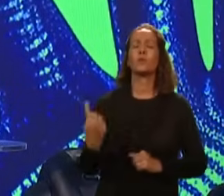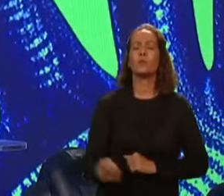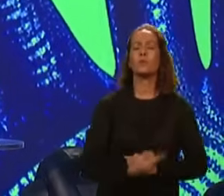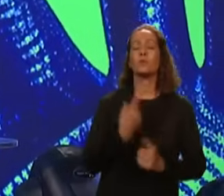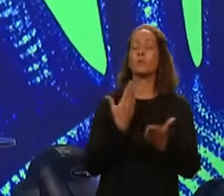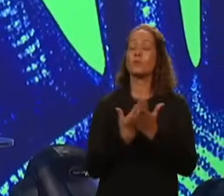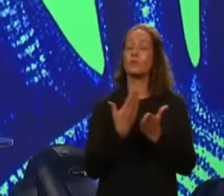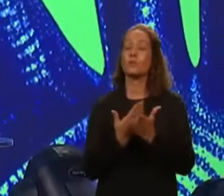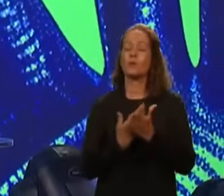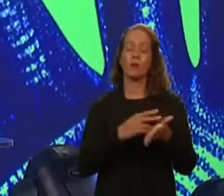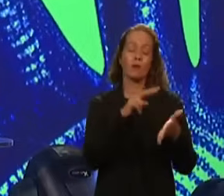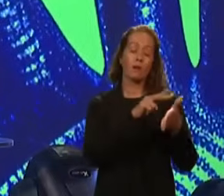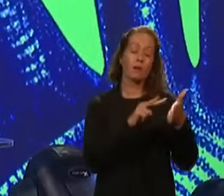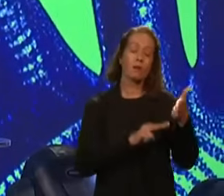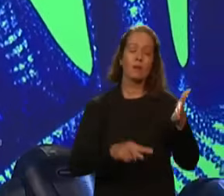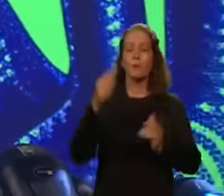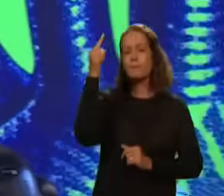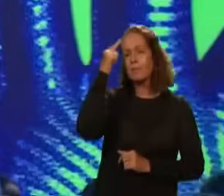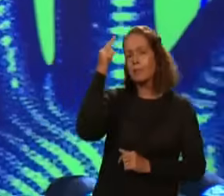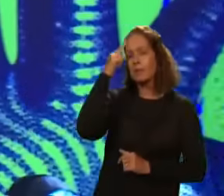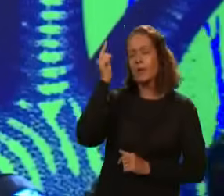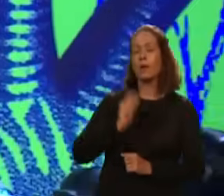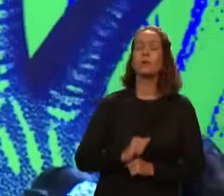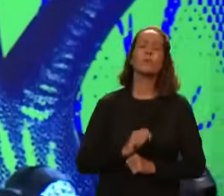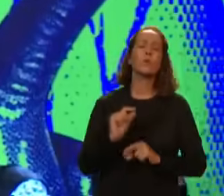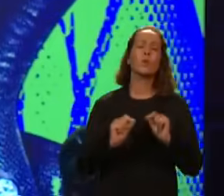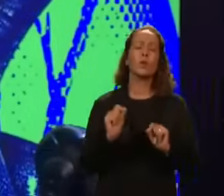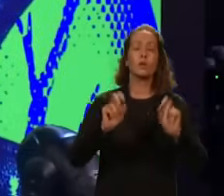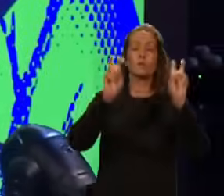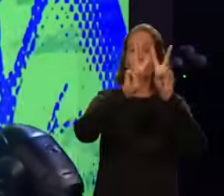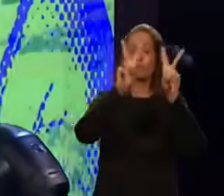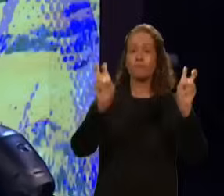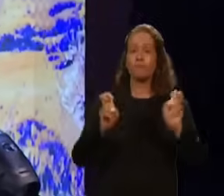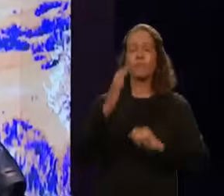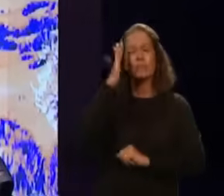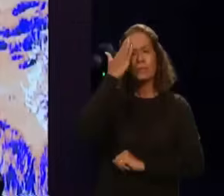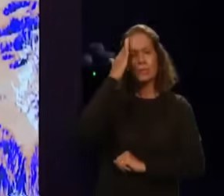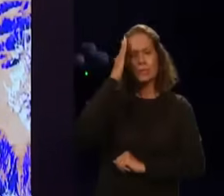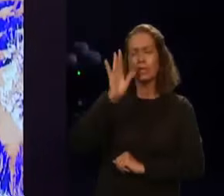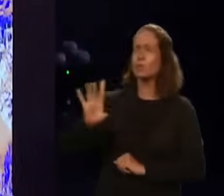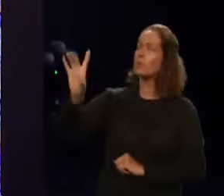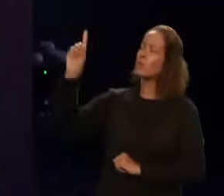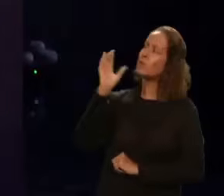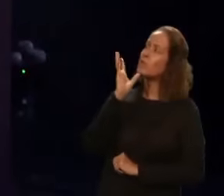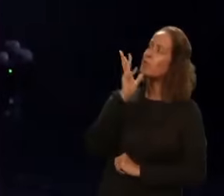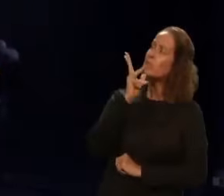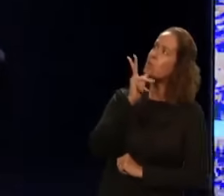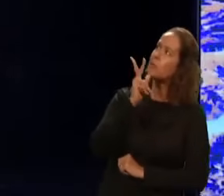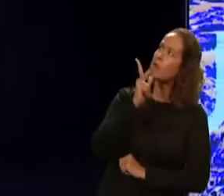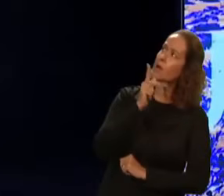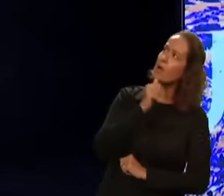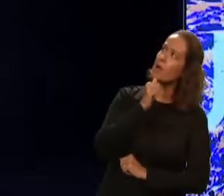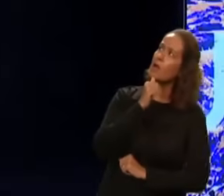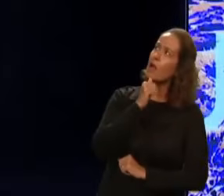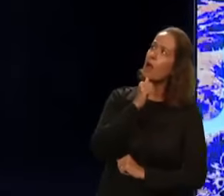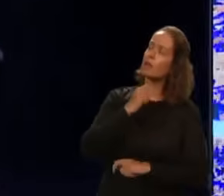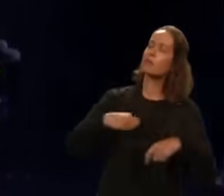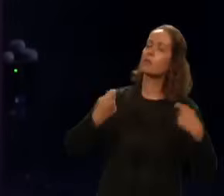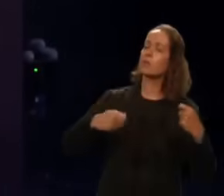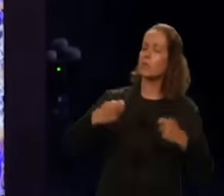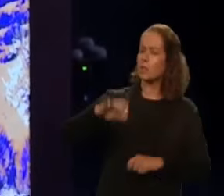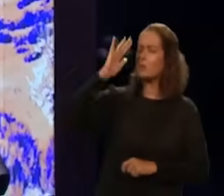pensar sobre entendendo a demora de Deus. Nós vamos entender a